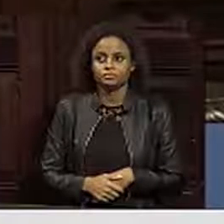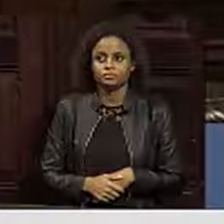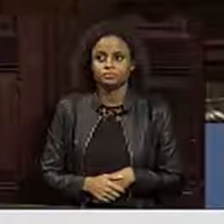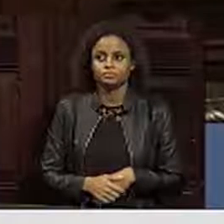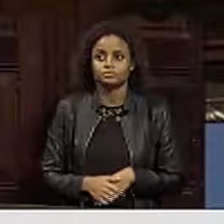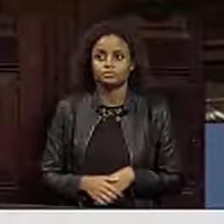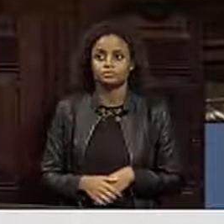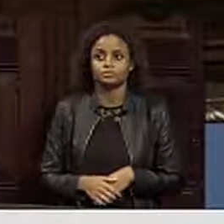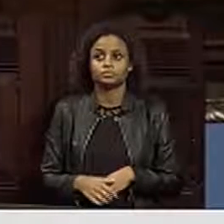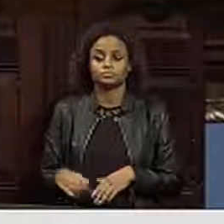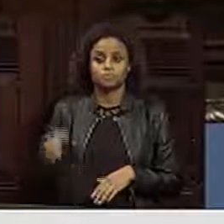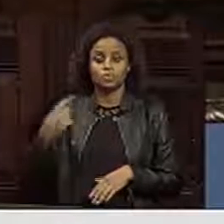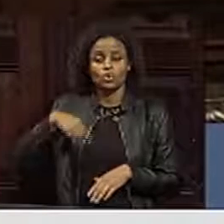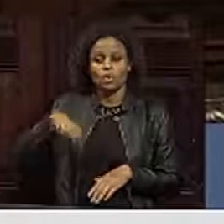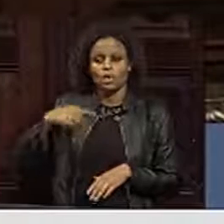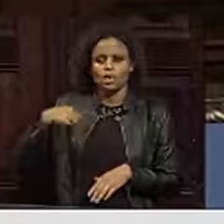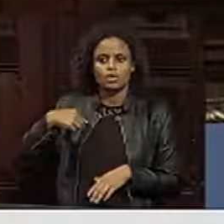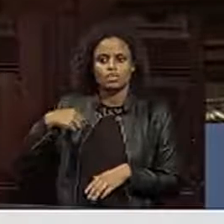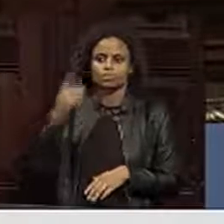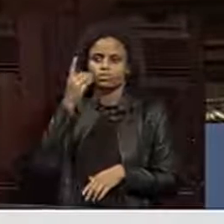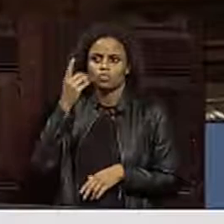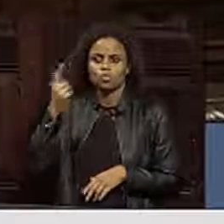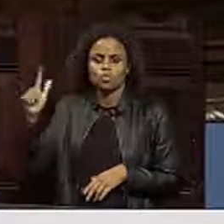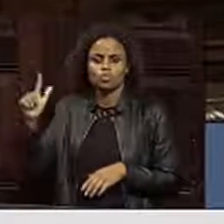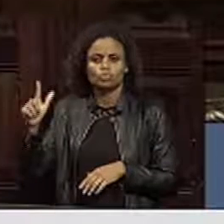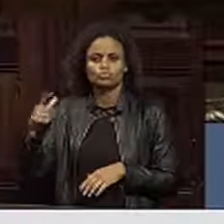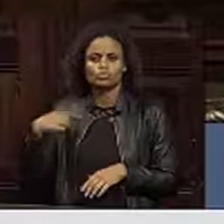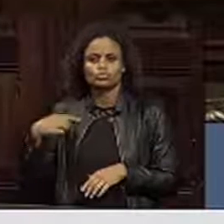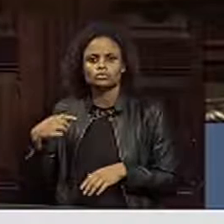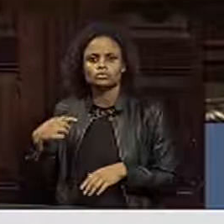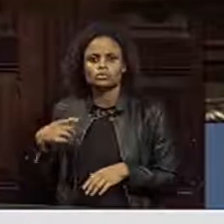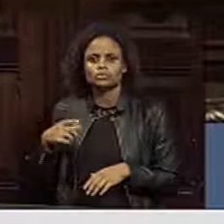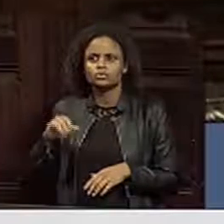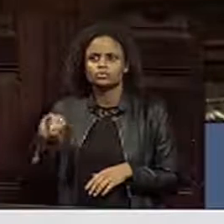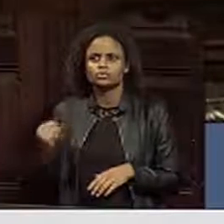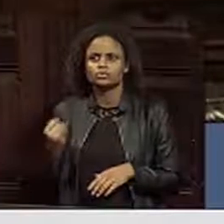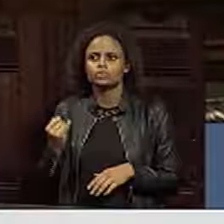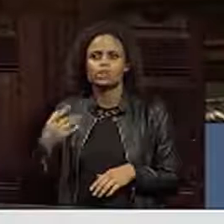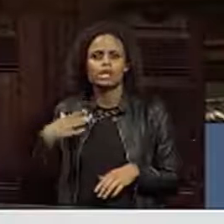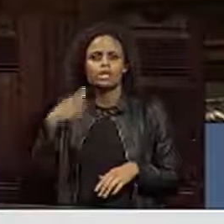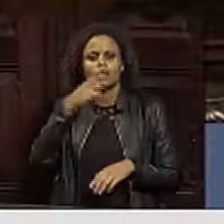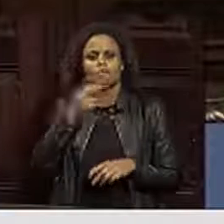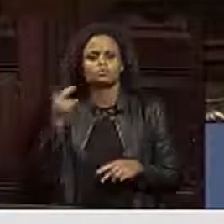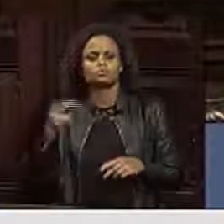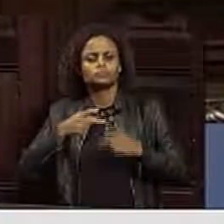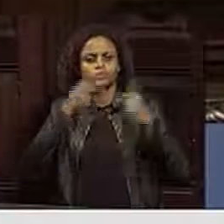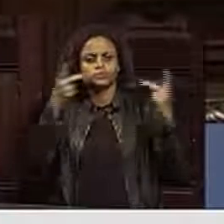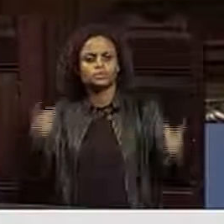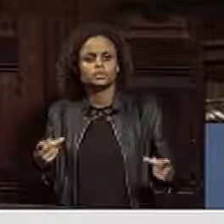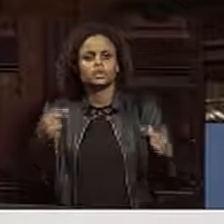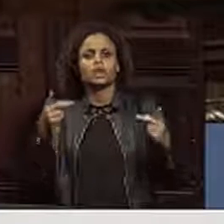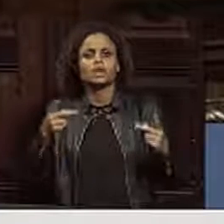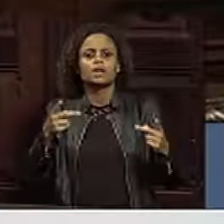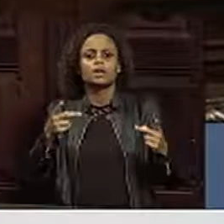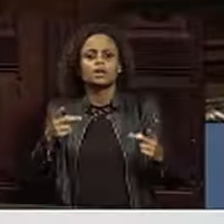mesmos, eu e o deputado Eliomar, tivemos a oportunidade de um momento de ir lá num CIEP em São Gonçalo,